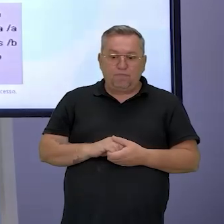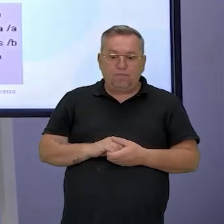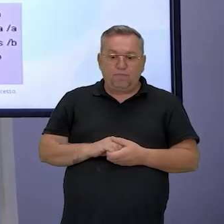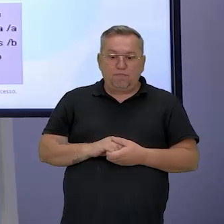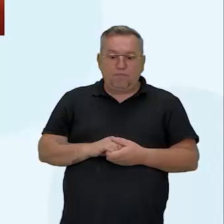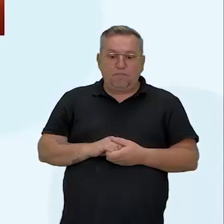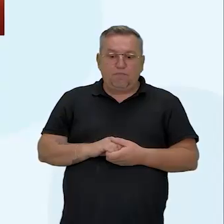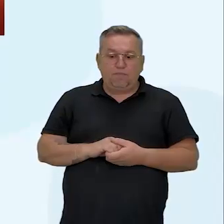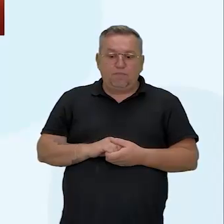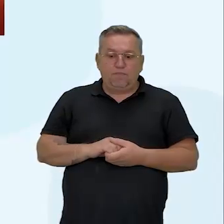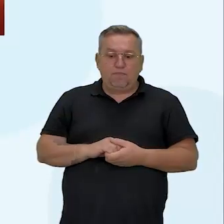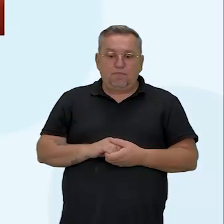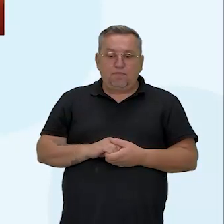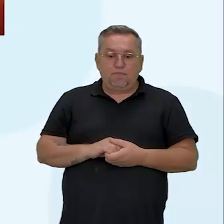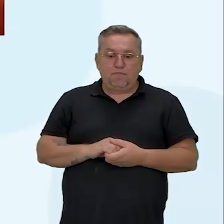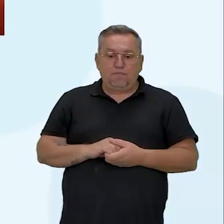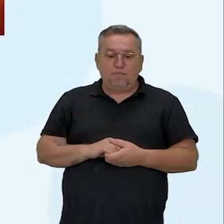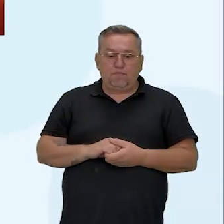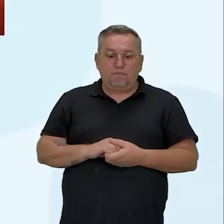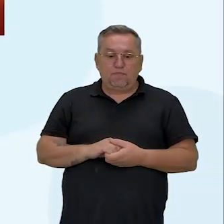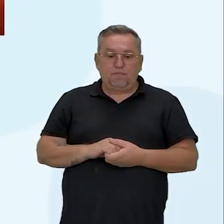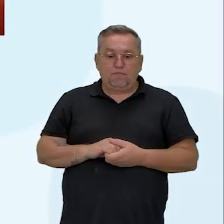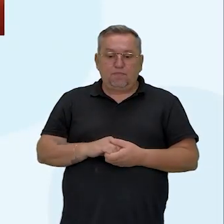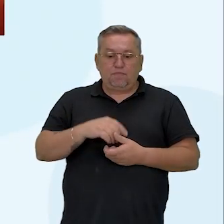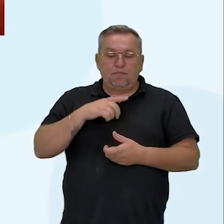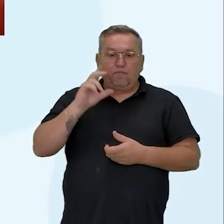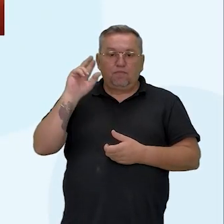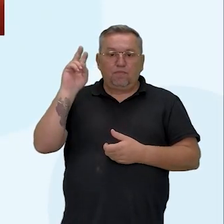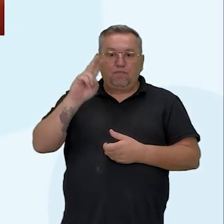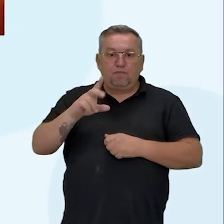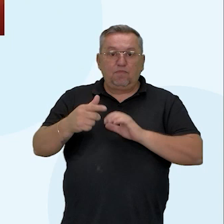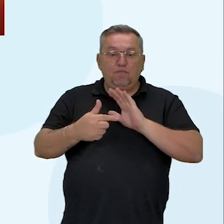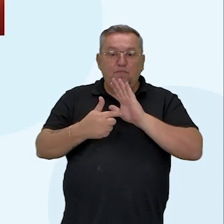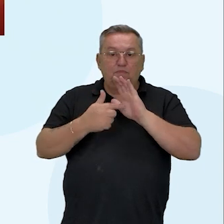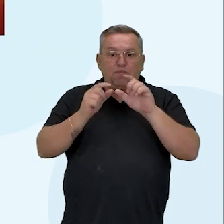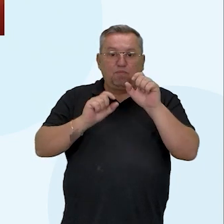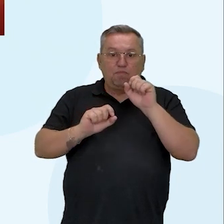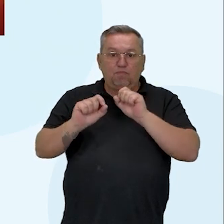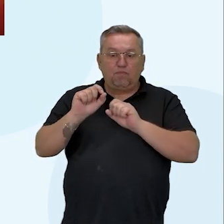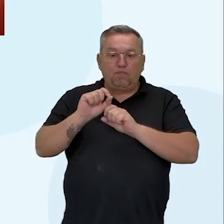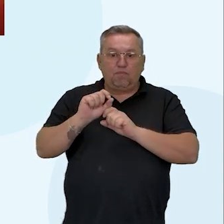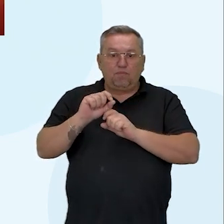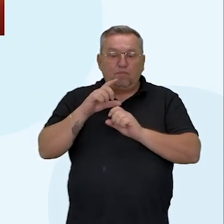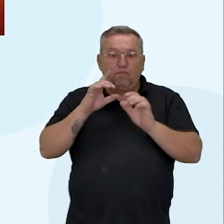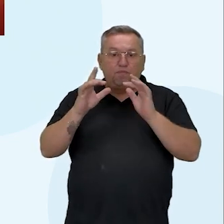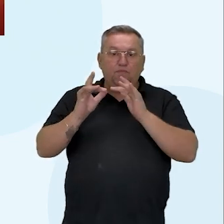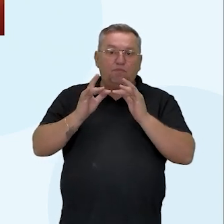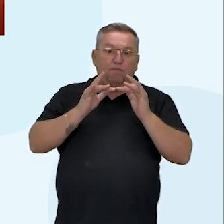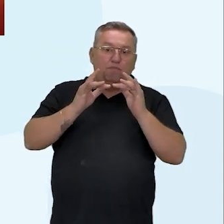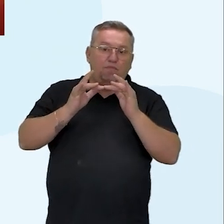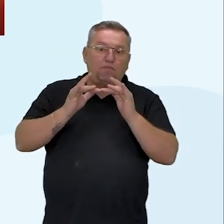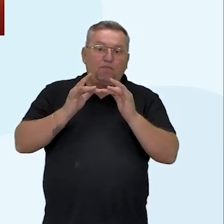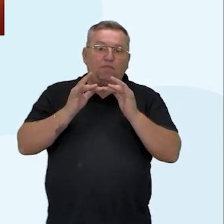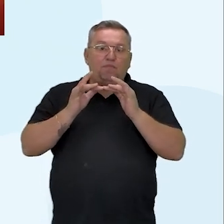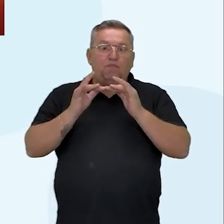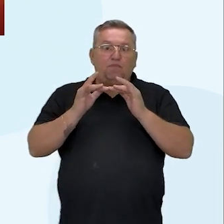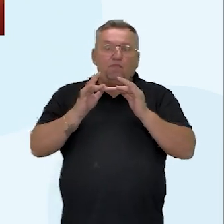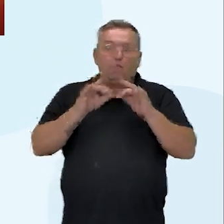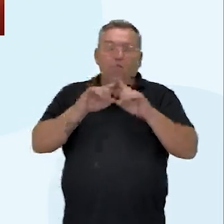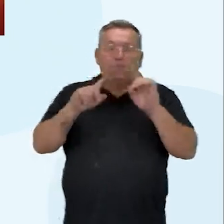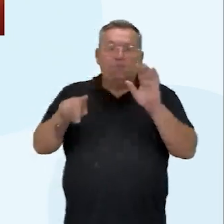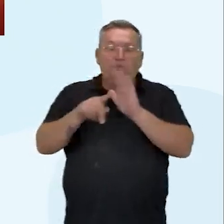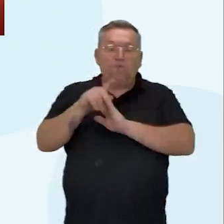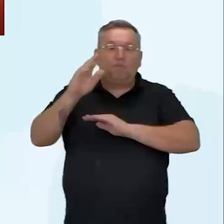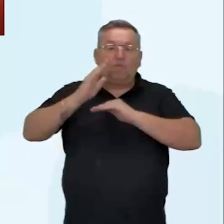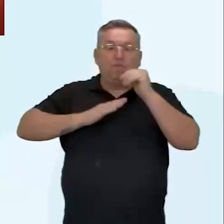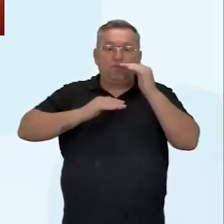outro indicador, né? A gente está vendo um indicador aqui relacionado à